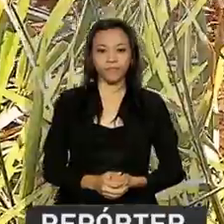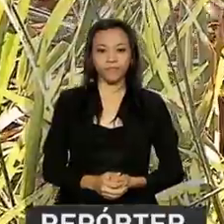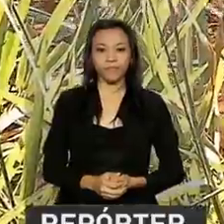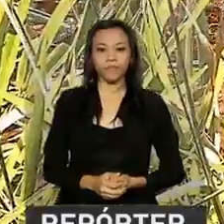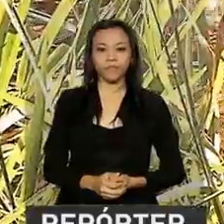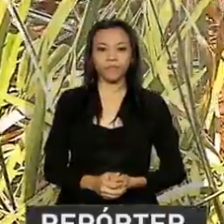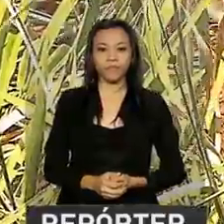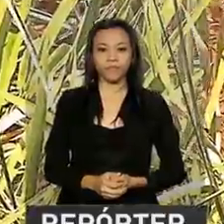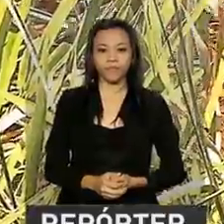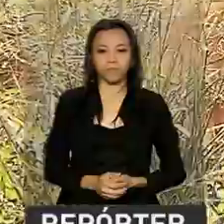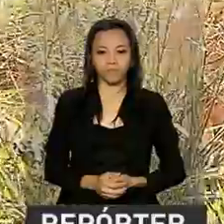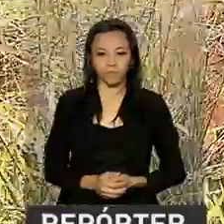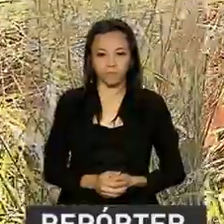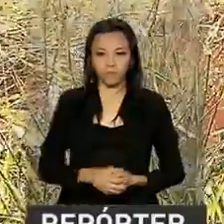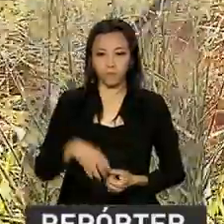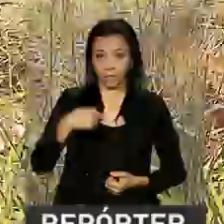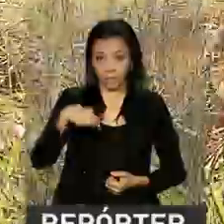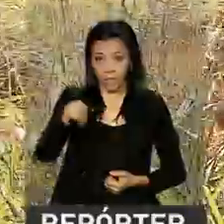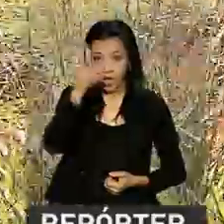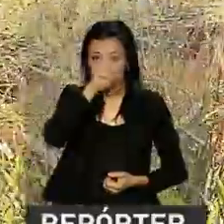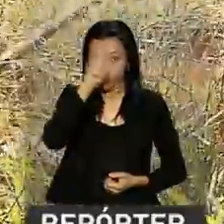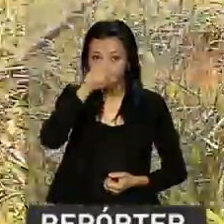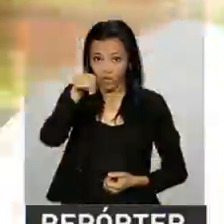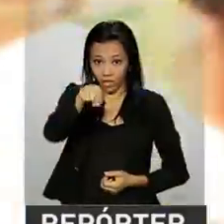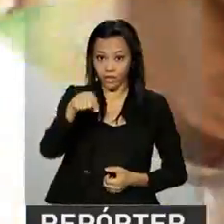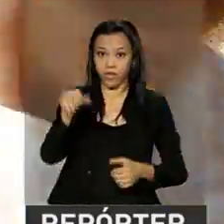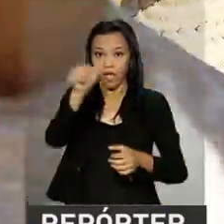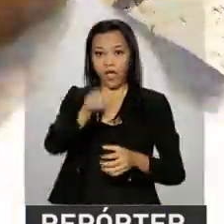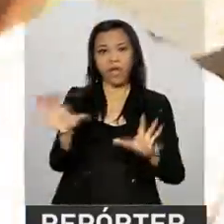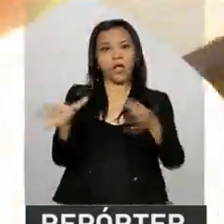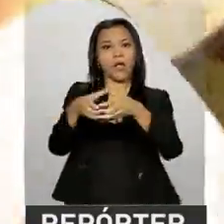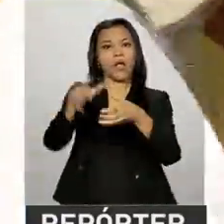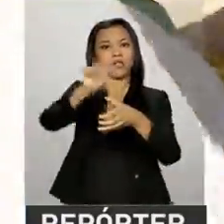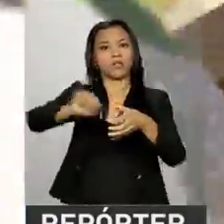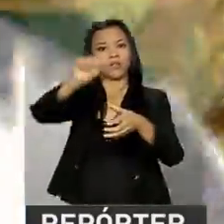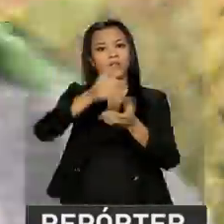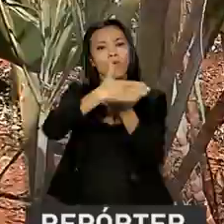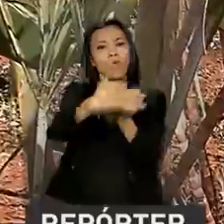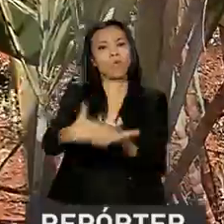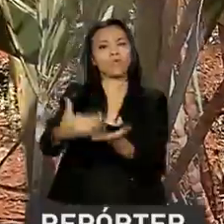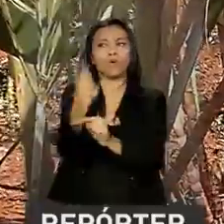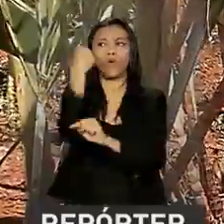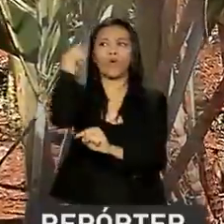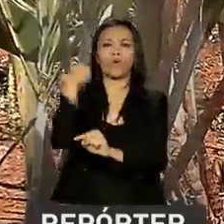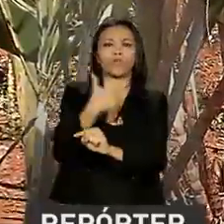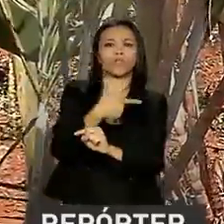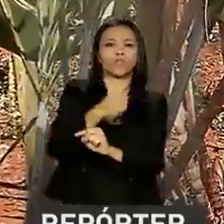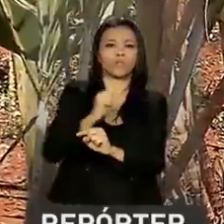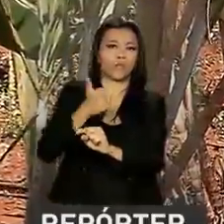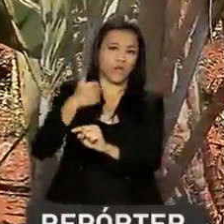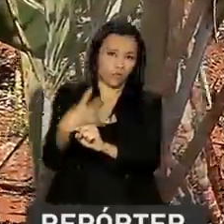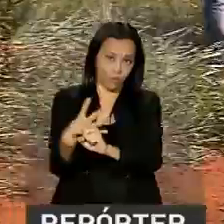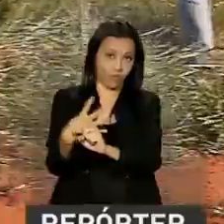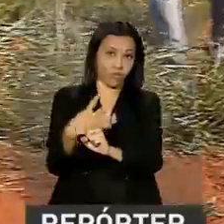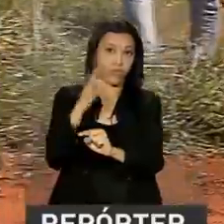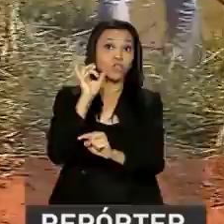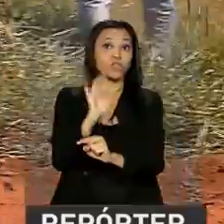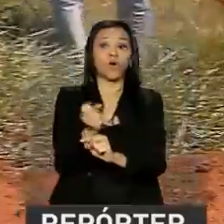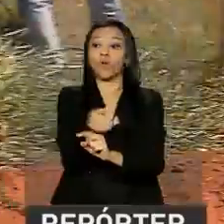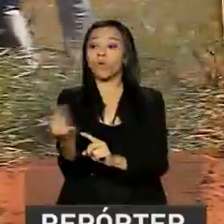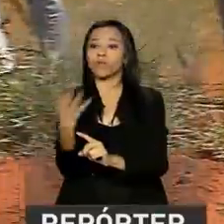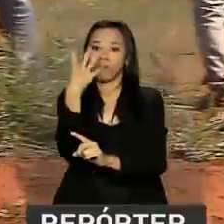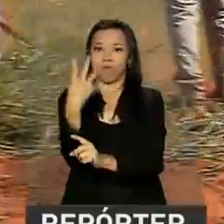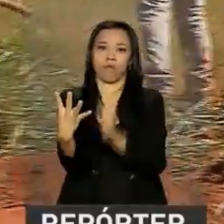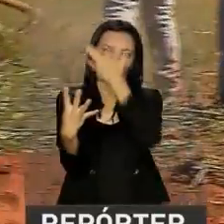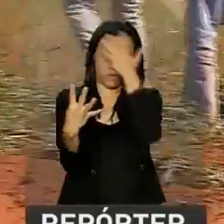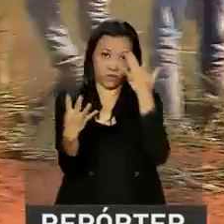governo a história dessa iação começou em 2014 com a união de apenas quatro produtores hoje são